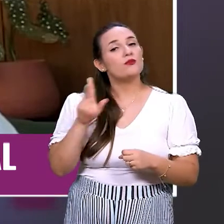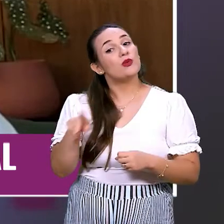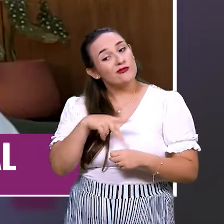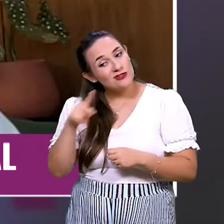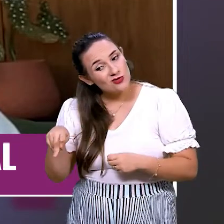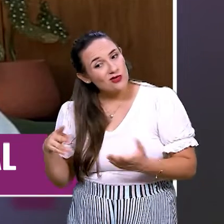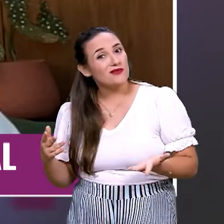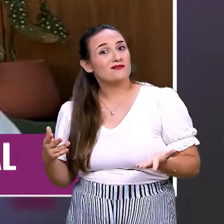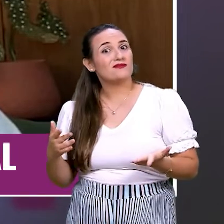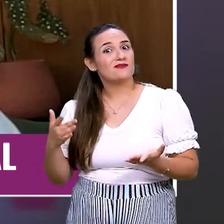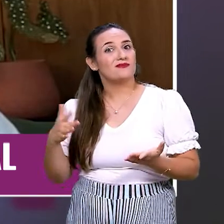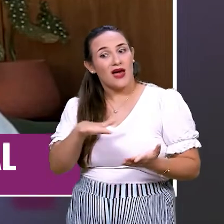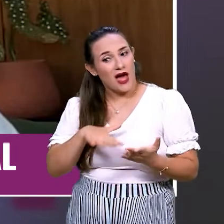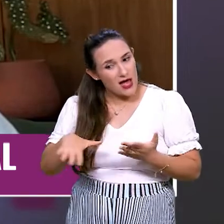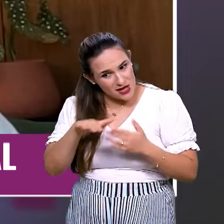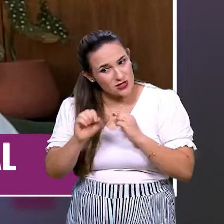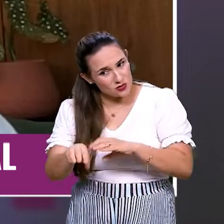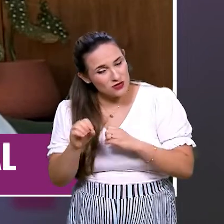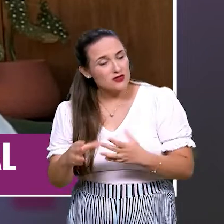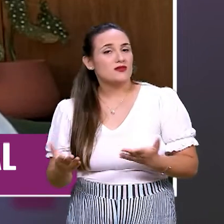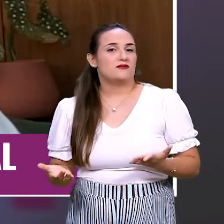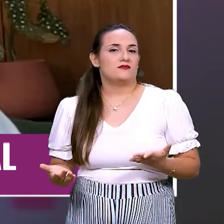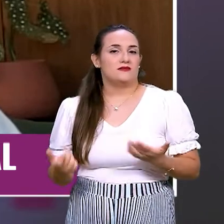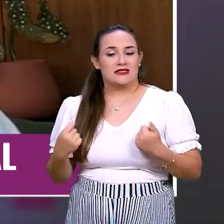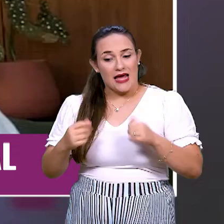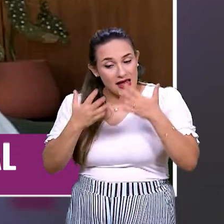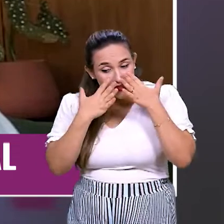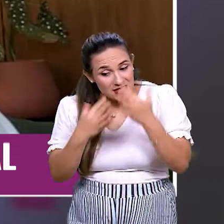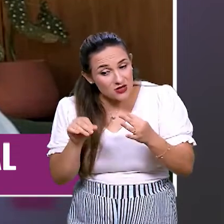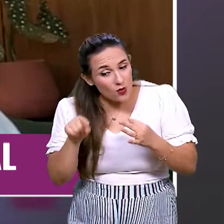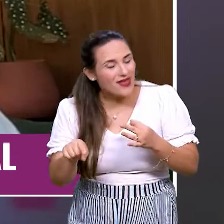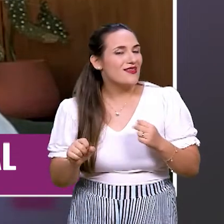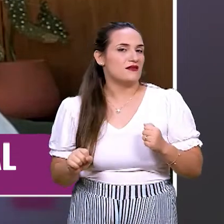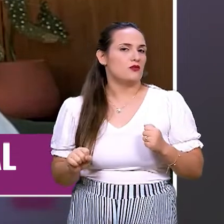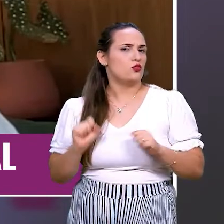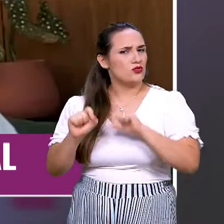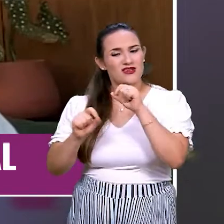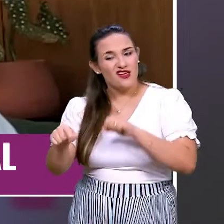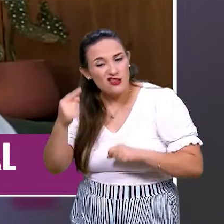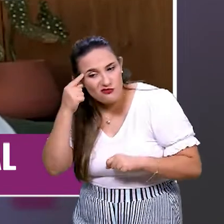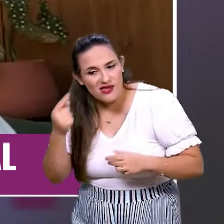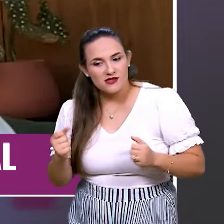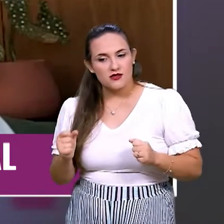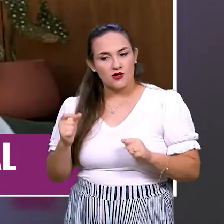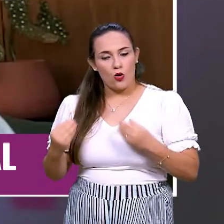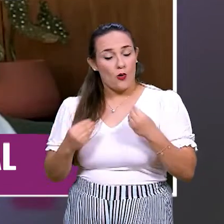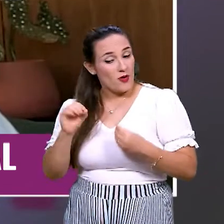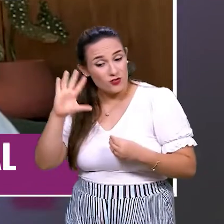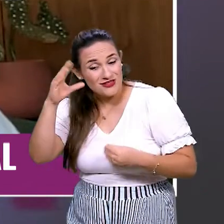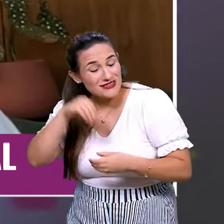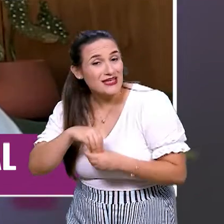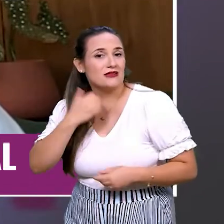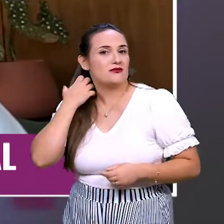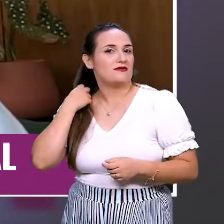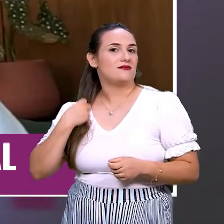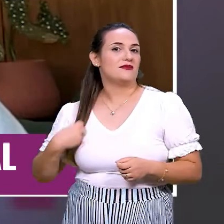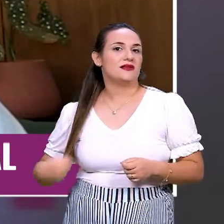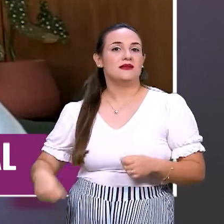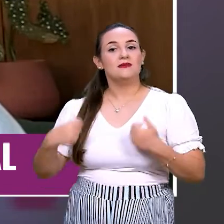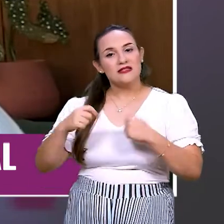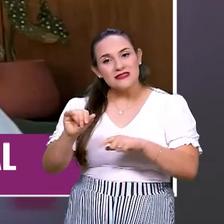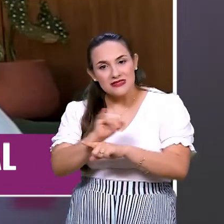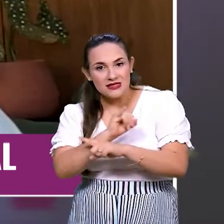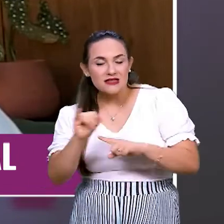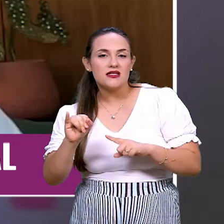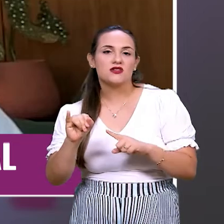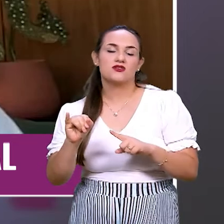são os educadores. Então a gente precisa escutar os nossos educadores, a gente precisa dar a